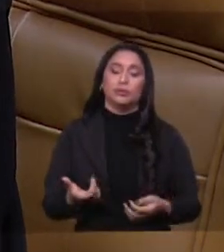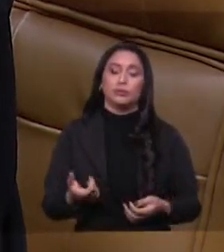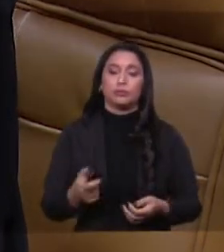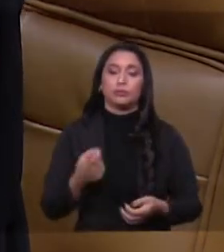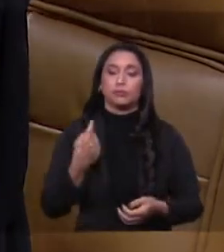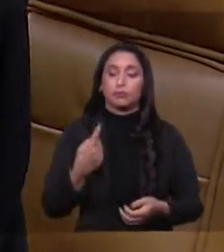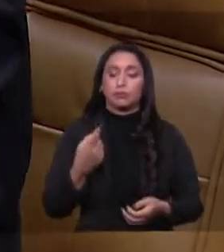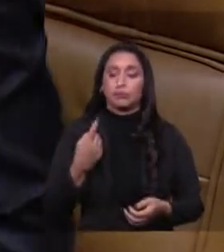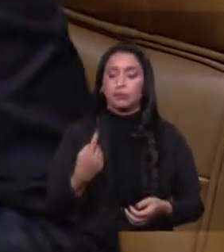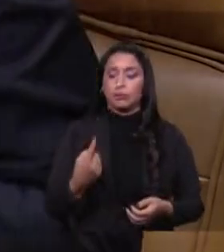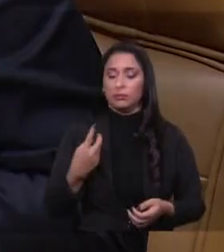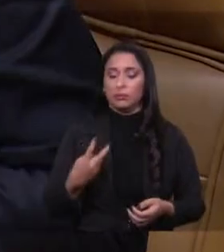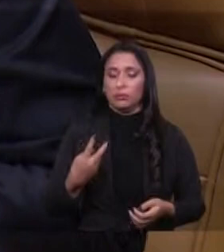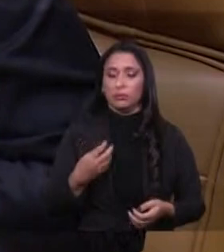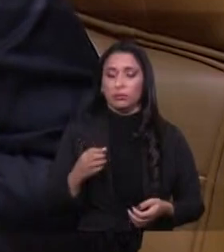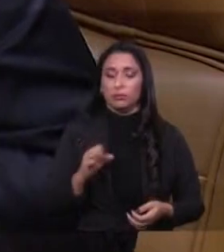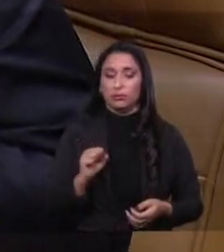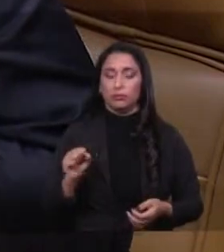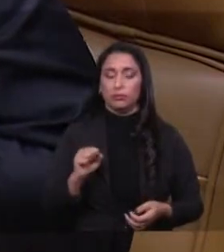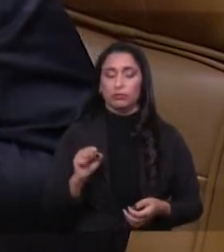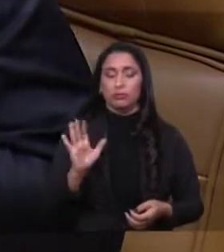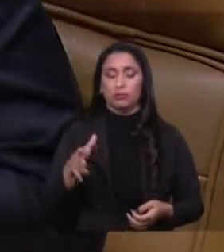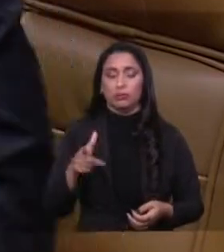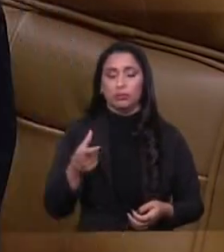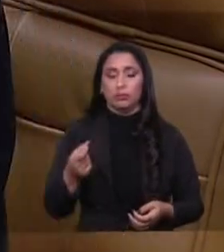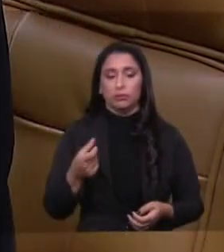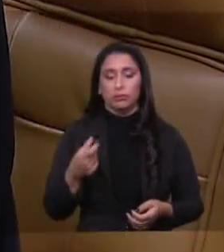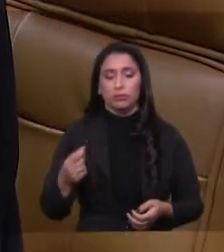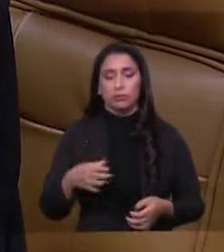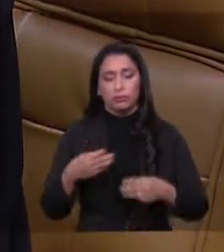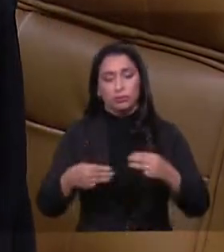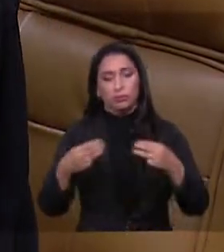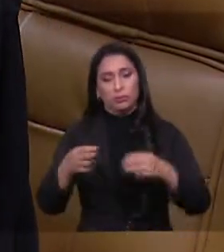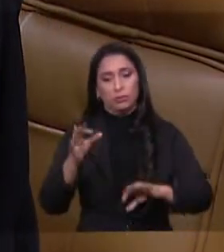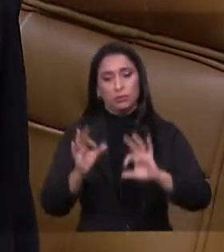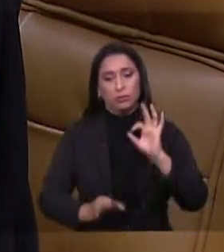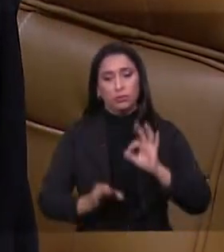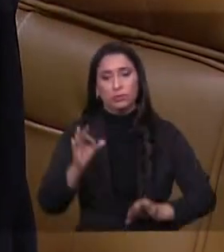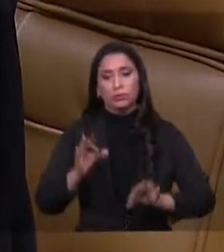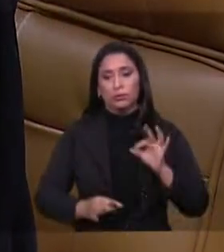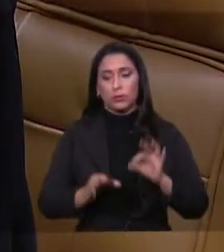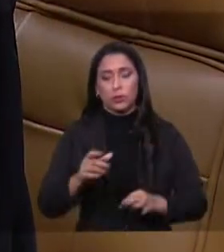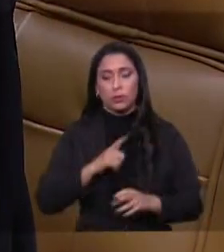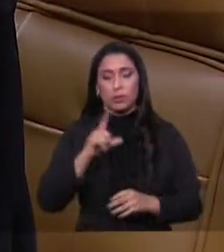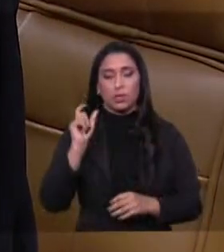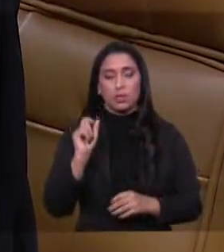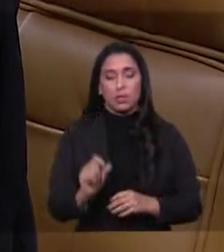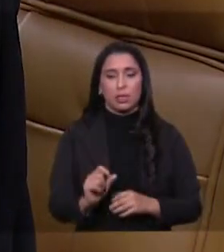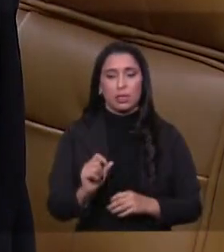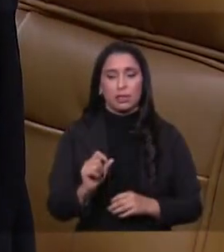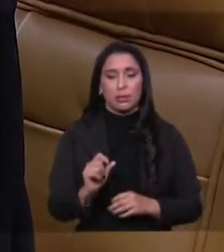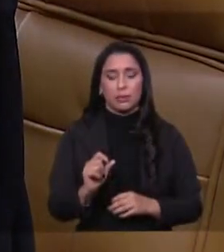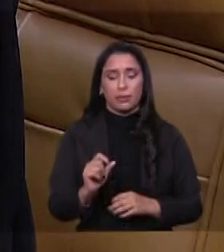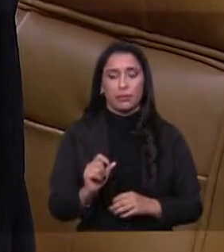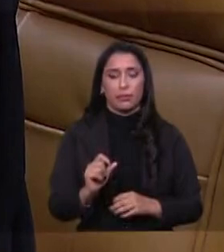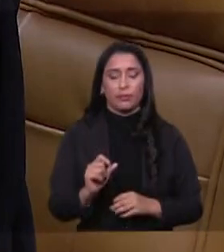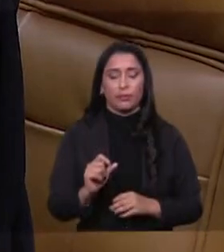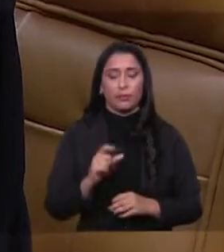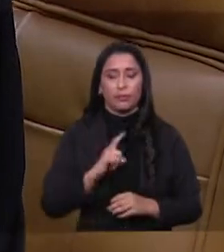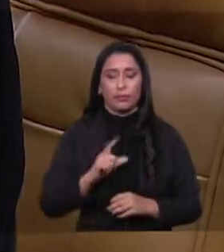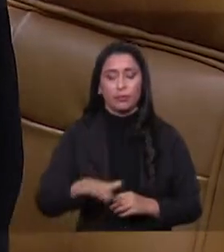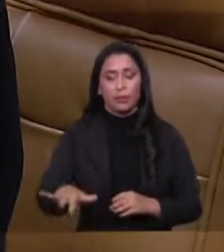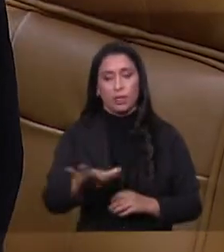portaria 1128/2003 do Ministério da Justiça, ancorada em estudo antropológico de identificação, declarou que a